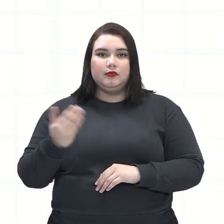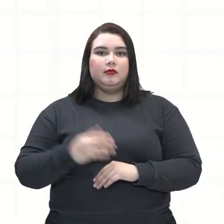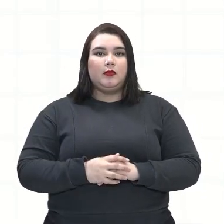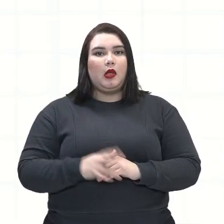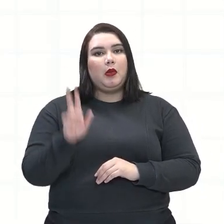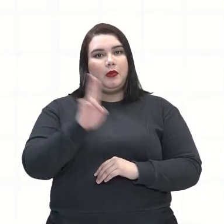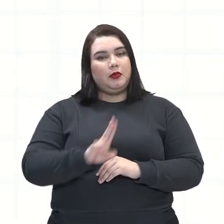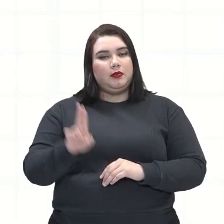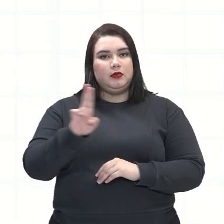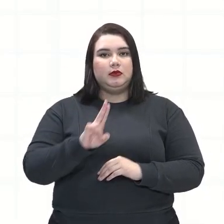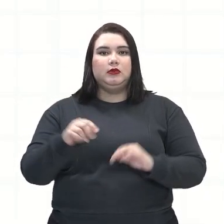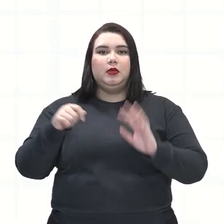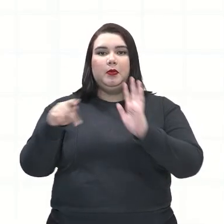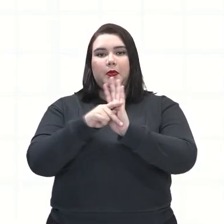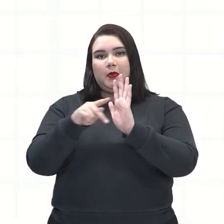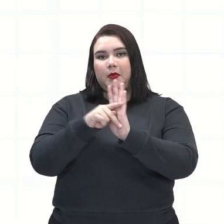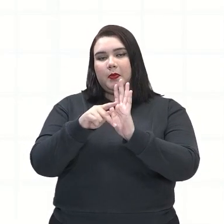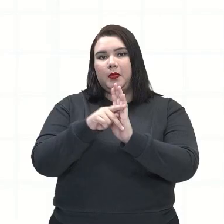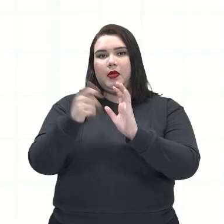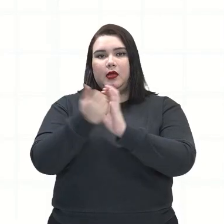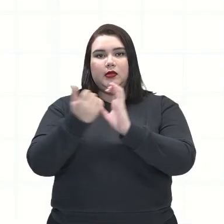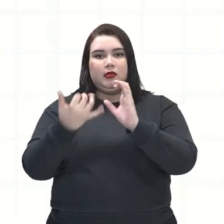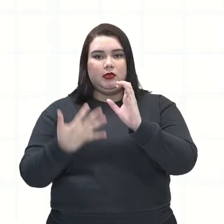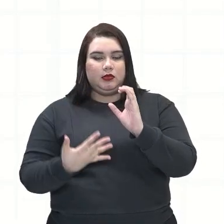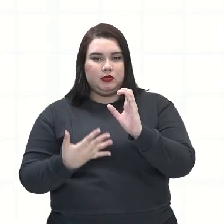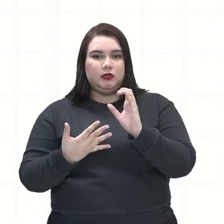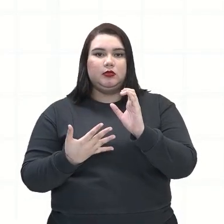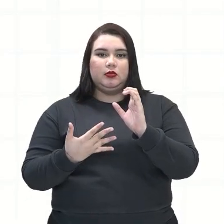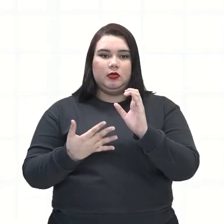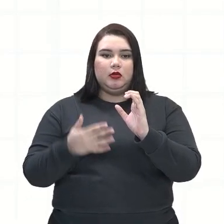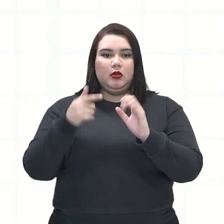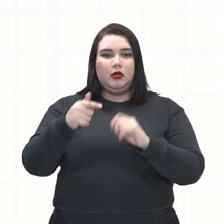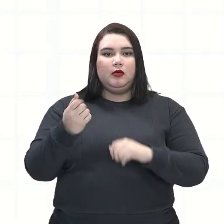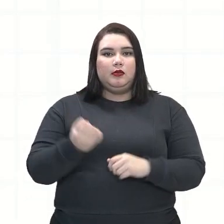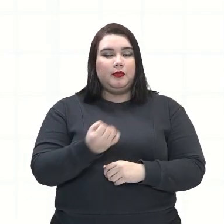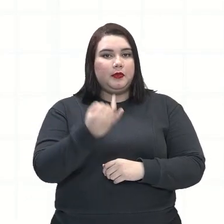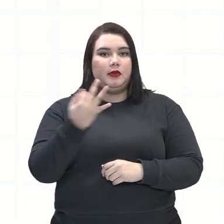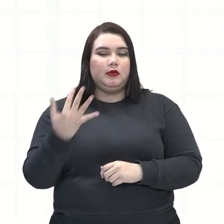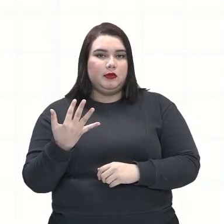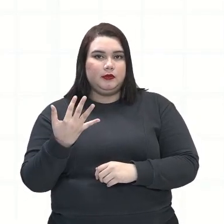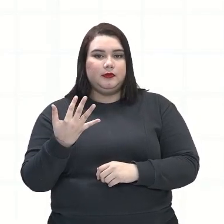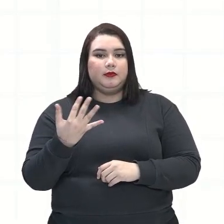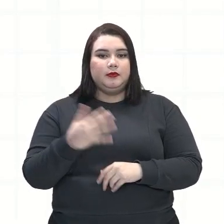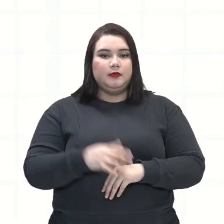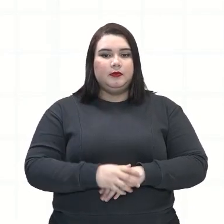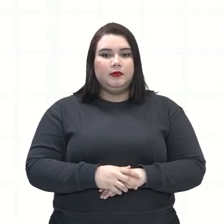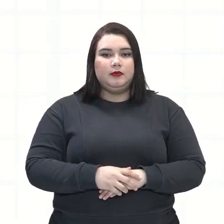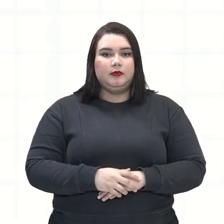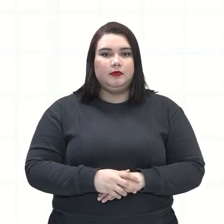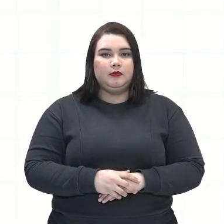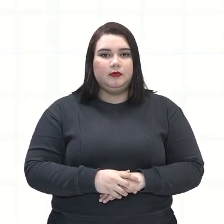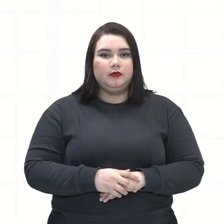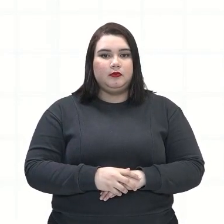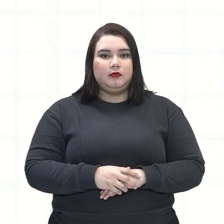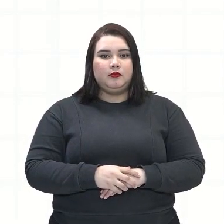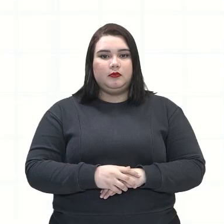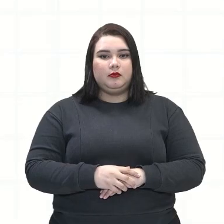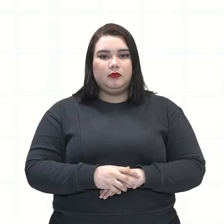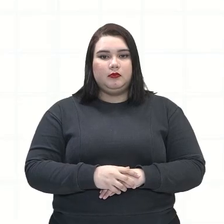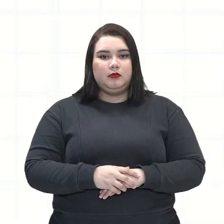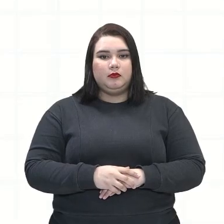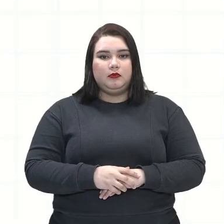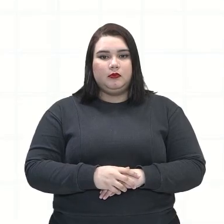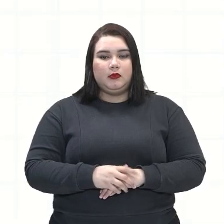que eu utilizo aí nesse caso, dessa quantidade, para indicar a